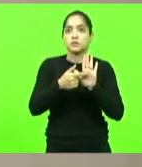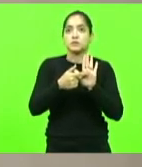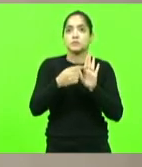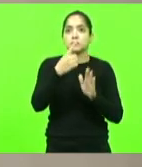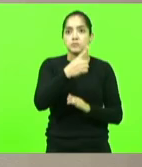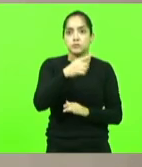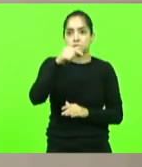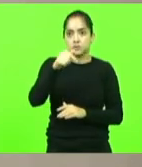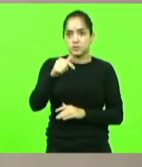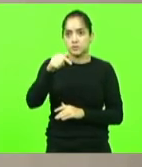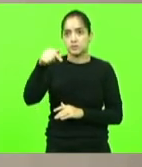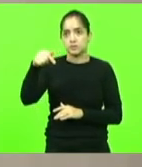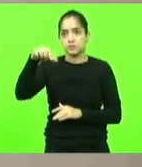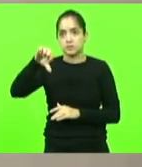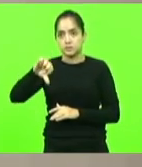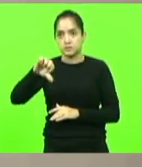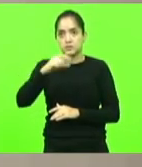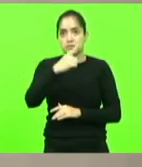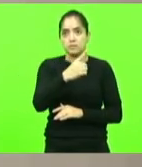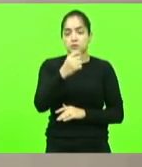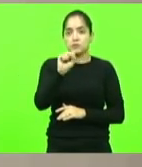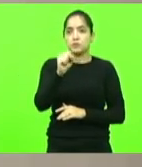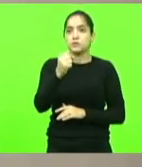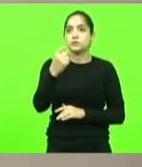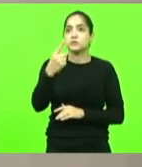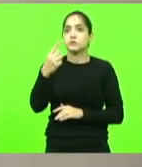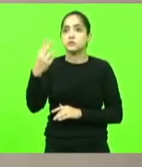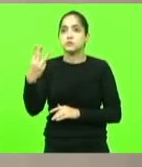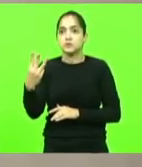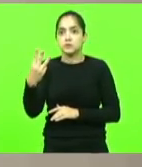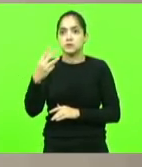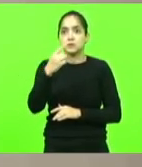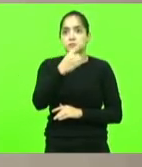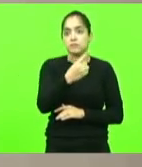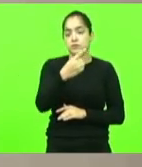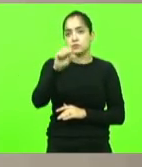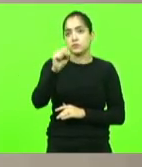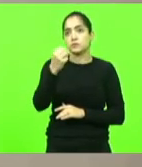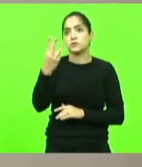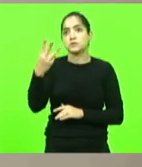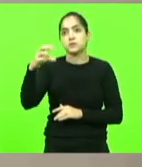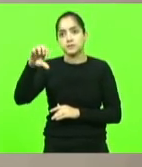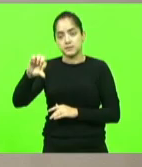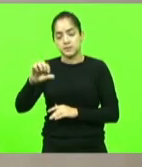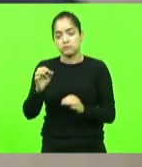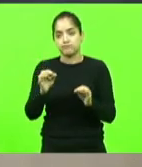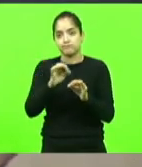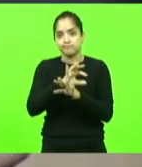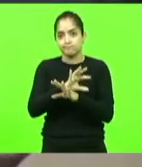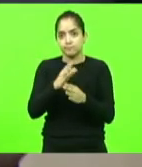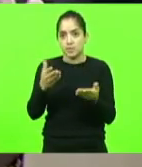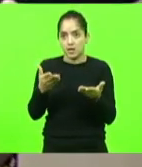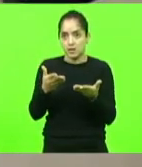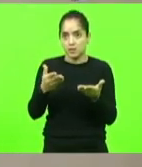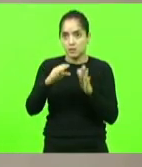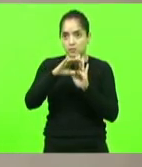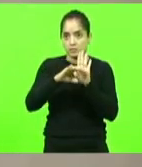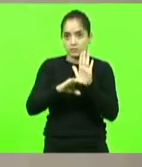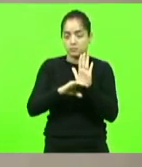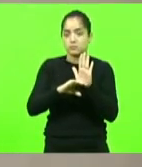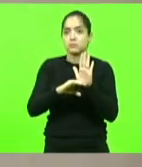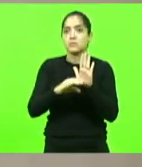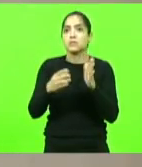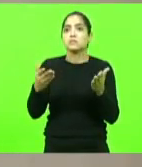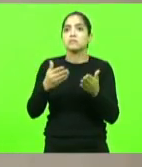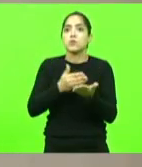1779 e 1813 a 1839 fim da ordem do dia passamos as